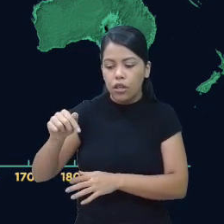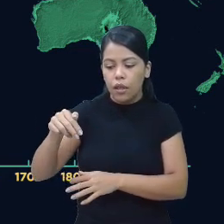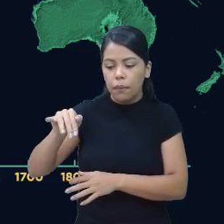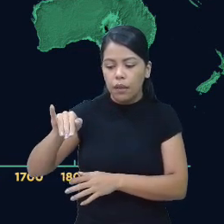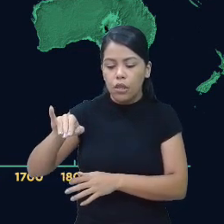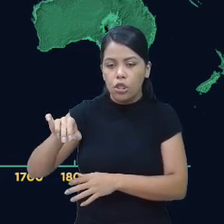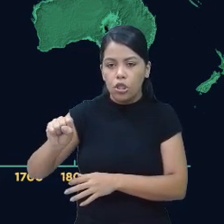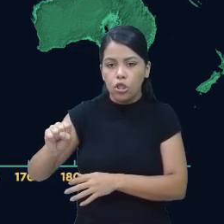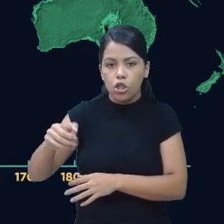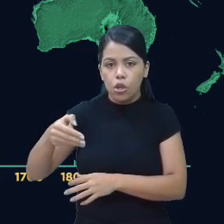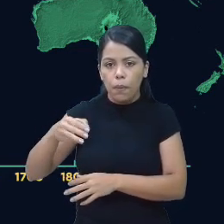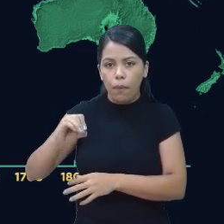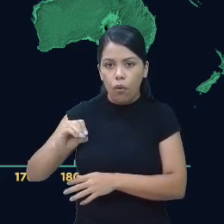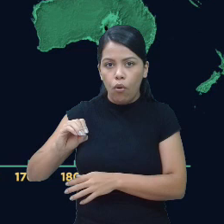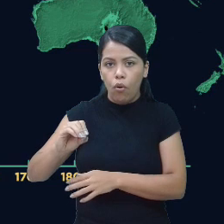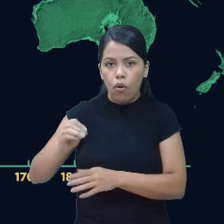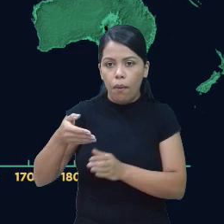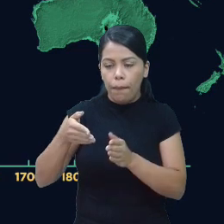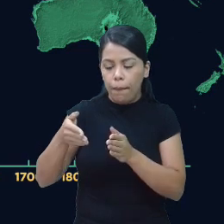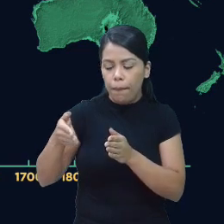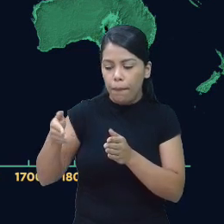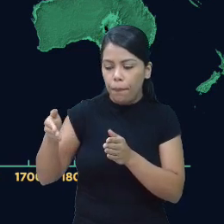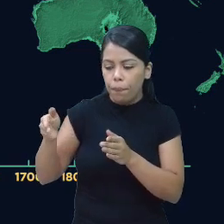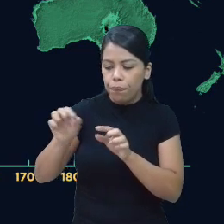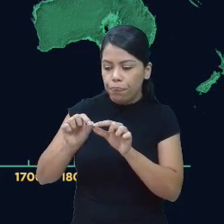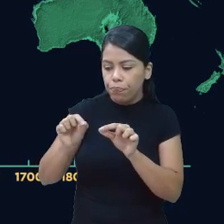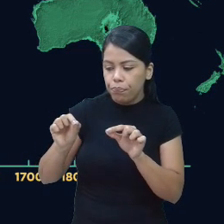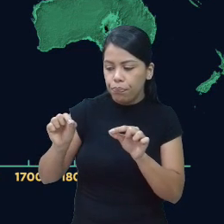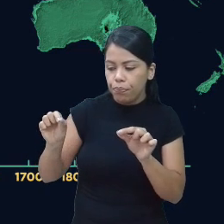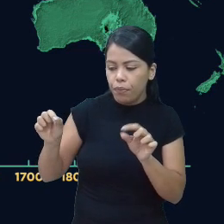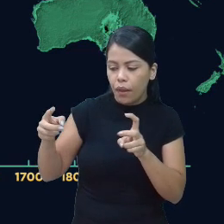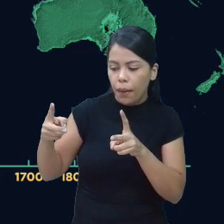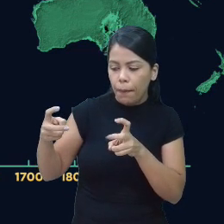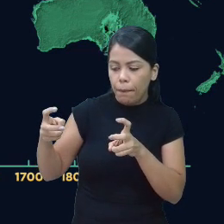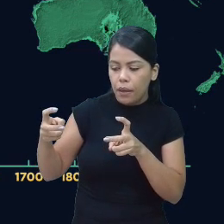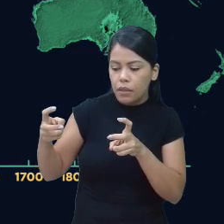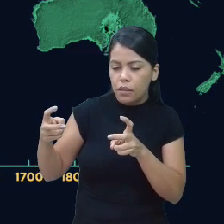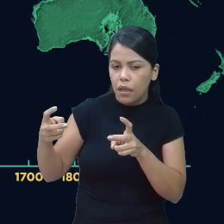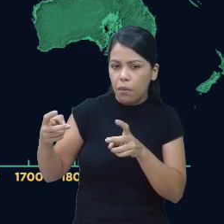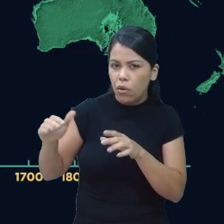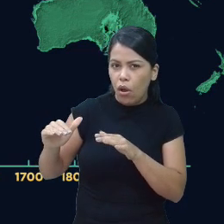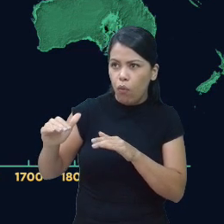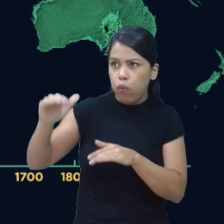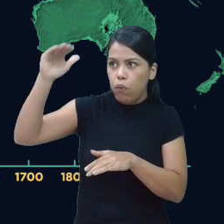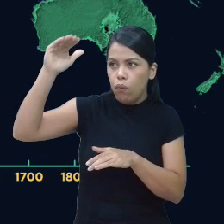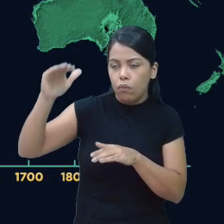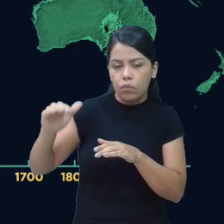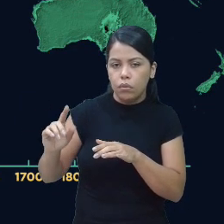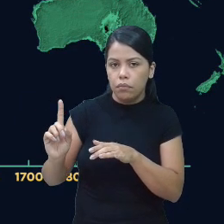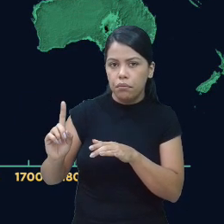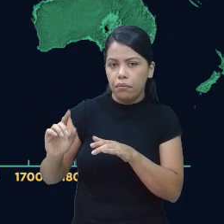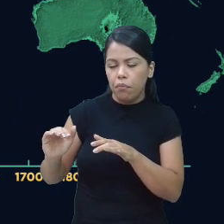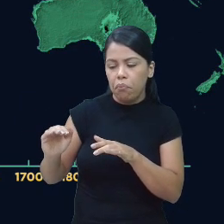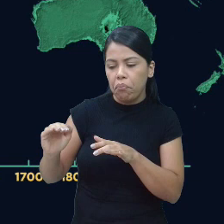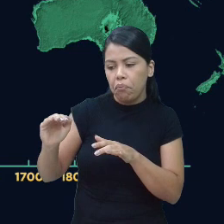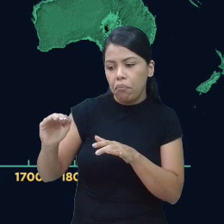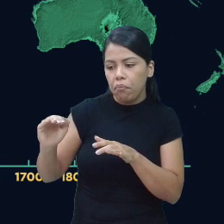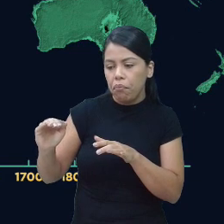crescendo, ó, mas a gente observa que não vai crescendo muito, agora que está na casa dos 190 milhões e assim vai,